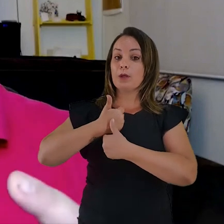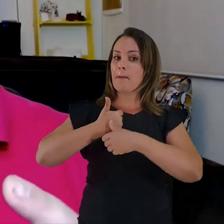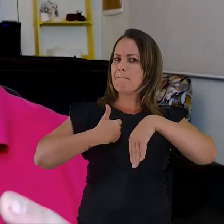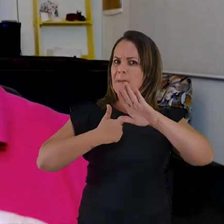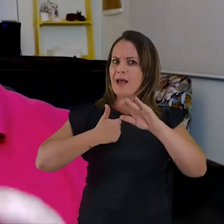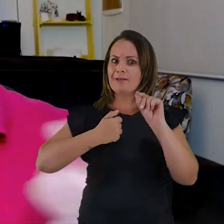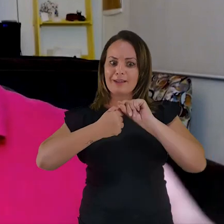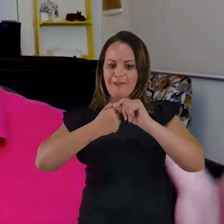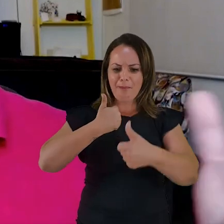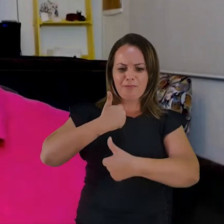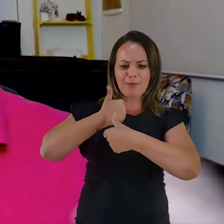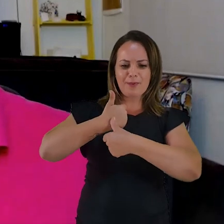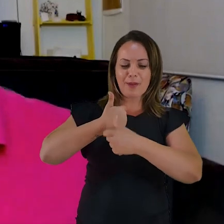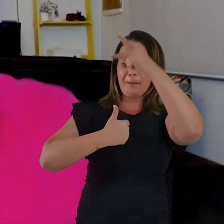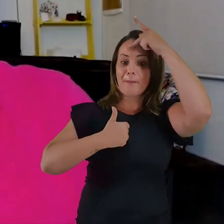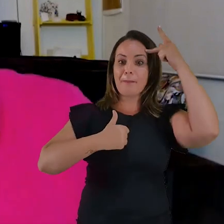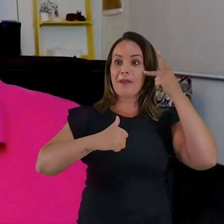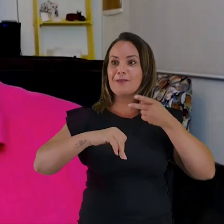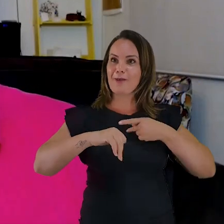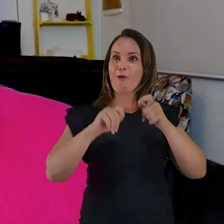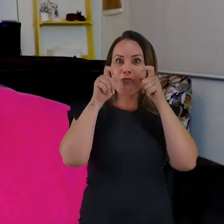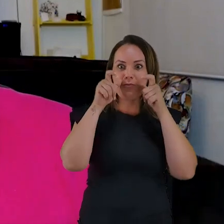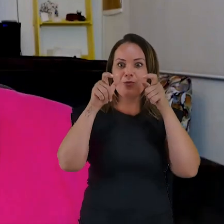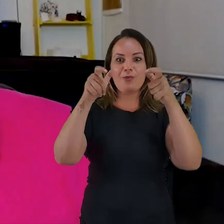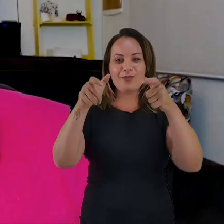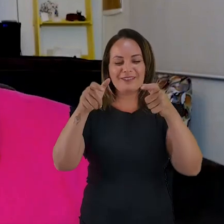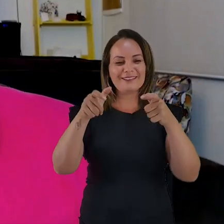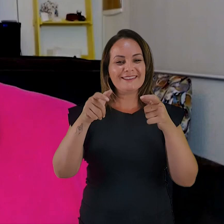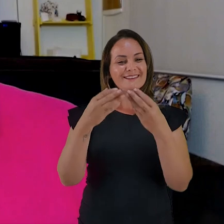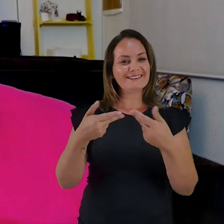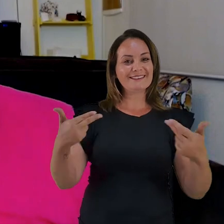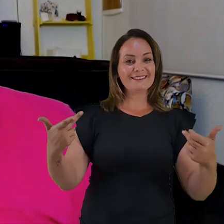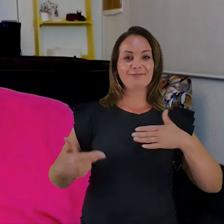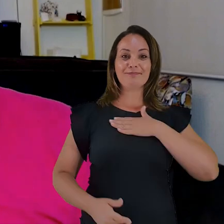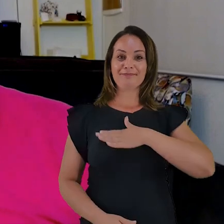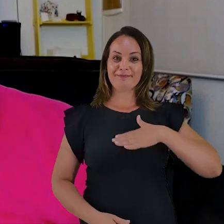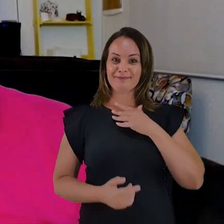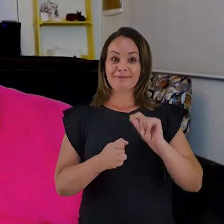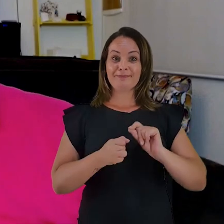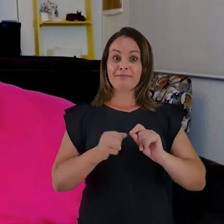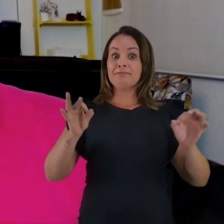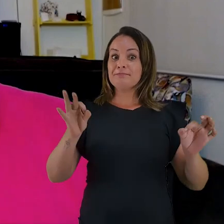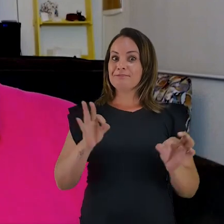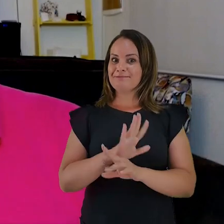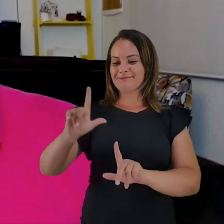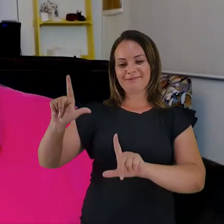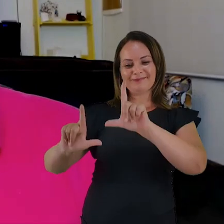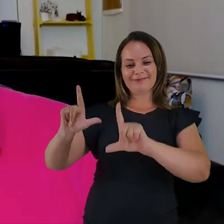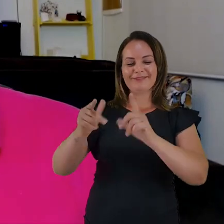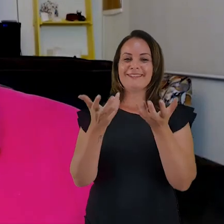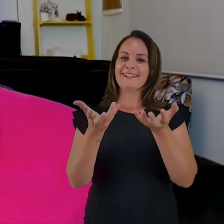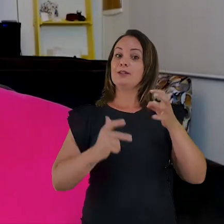mais pessoas terão acesso a esse conteúdo que a gente faz com tanto carinho. E para finalizar o nosso programa, eu gostaria de ouvir